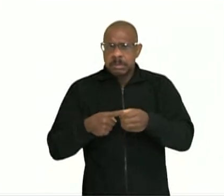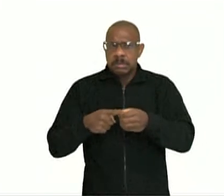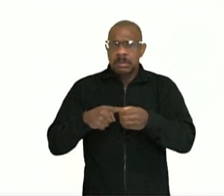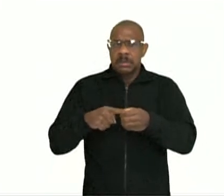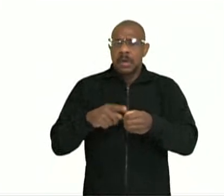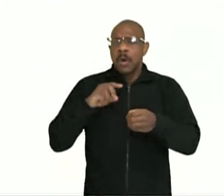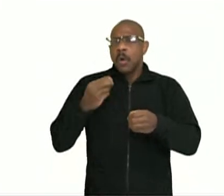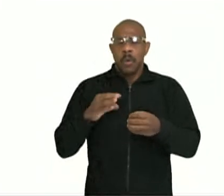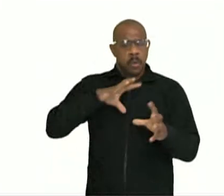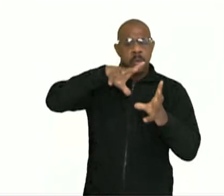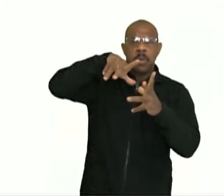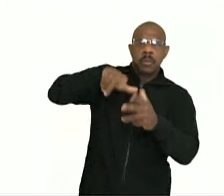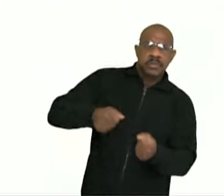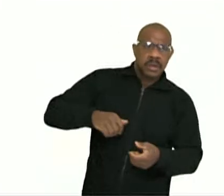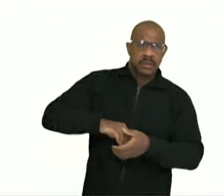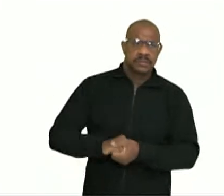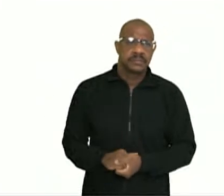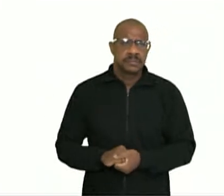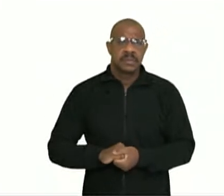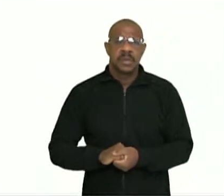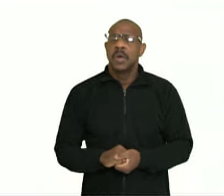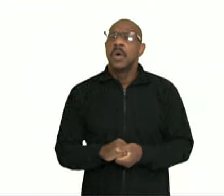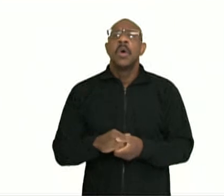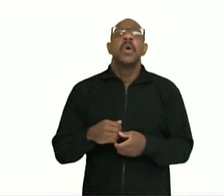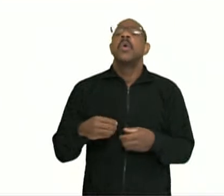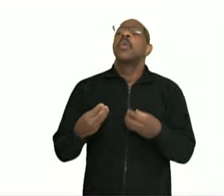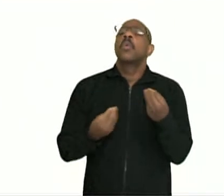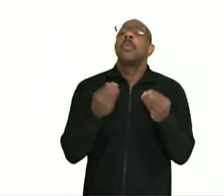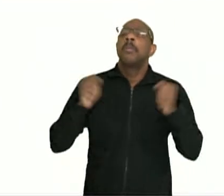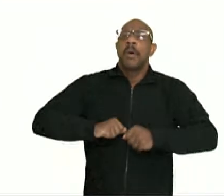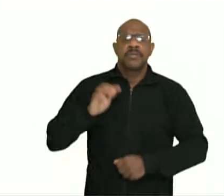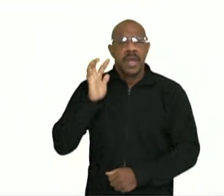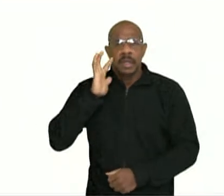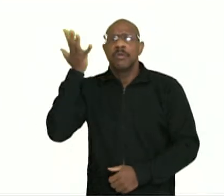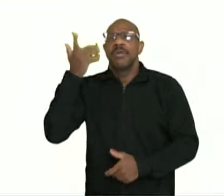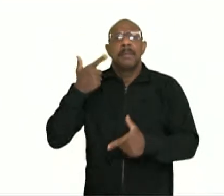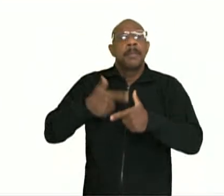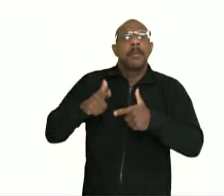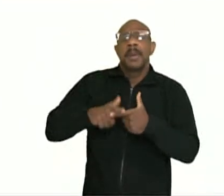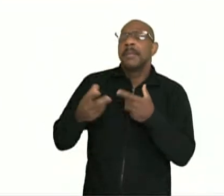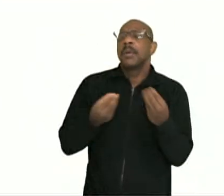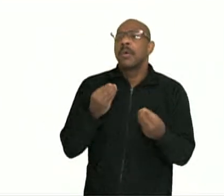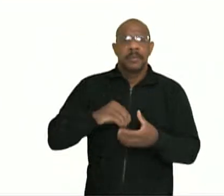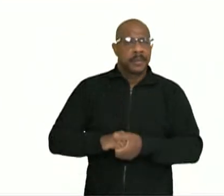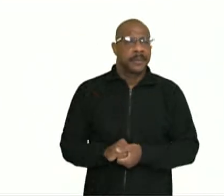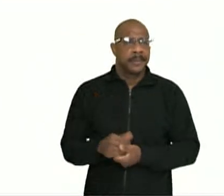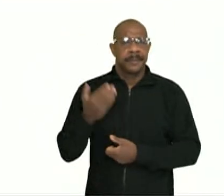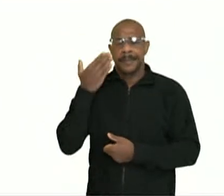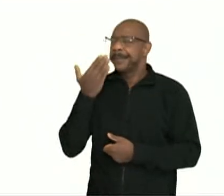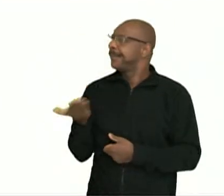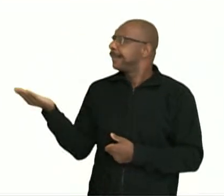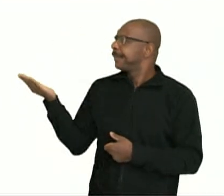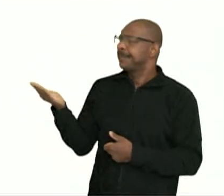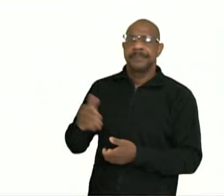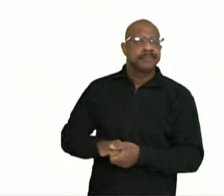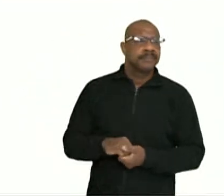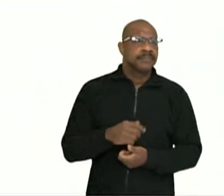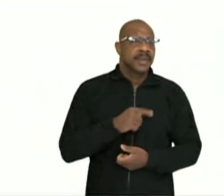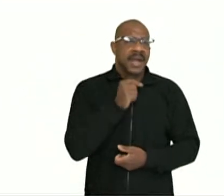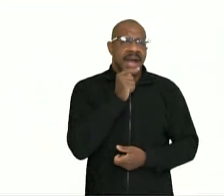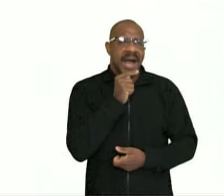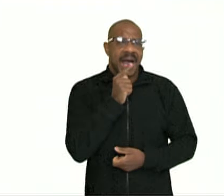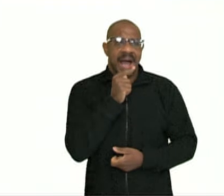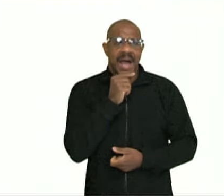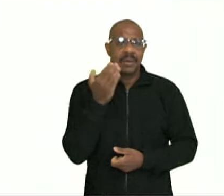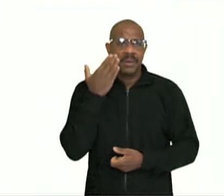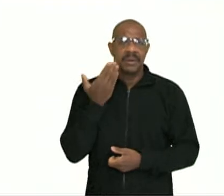como solucionar esse problema? Então, aqui na imagem, ó, uma represa, né? Com a água bem